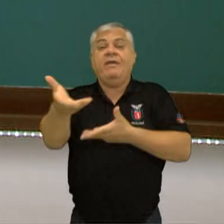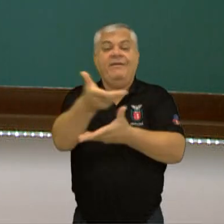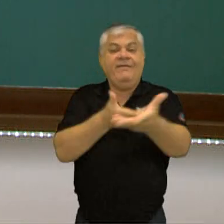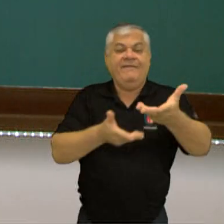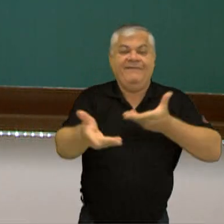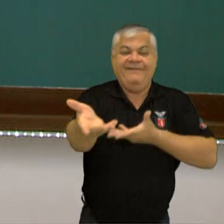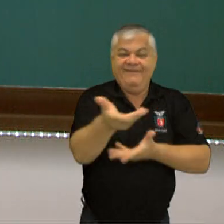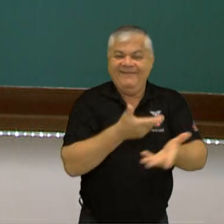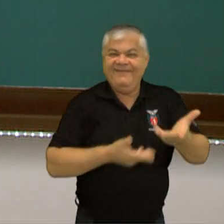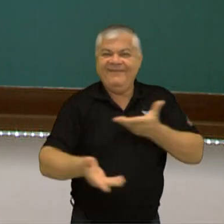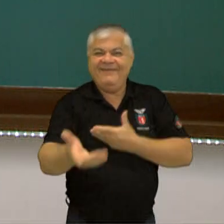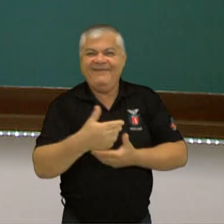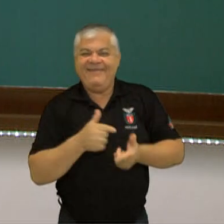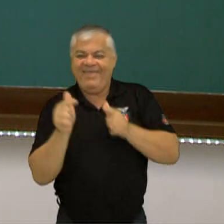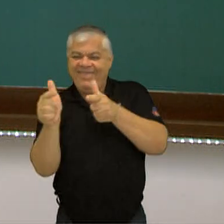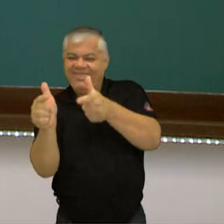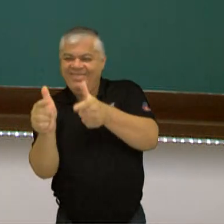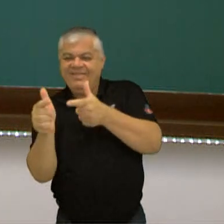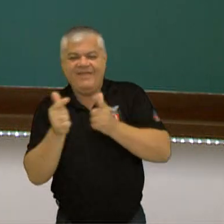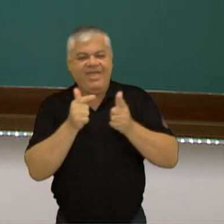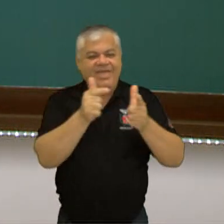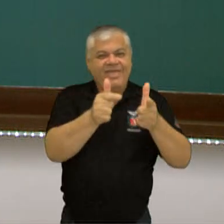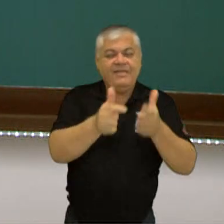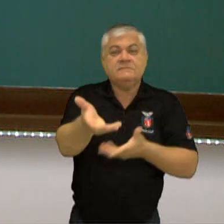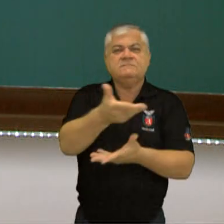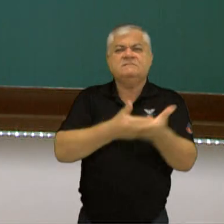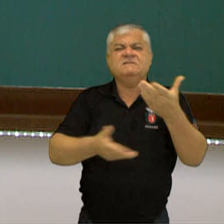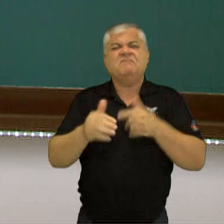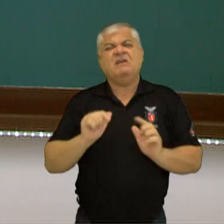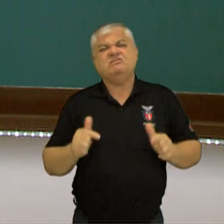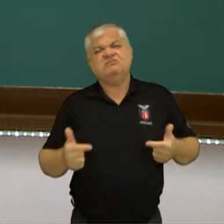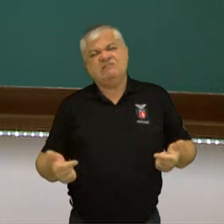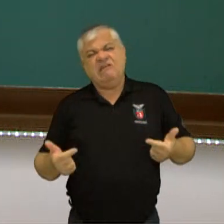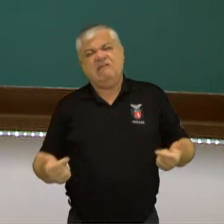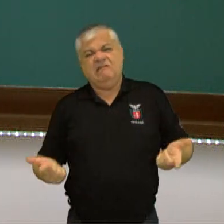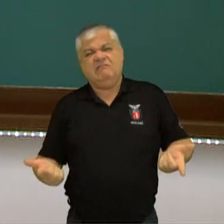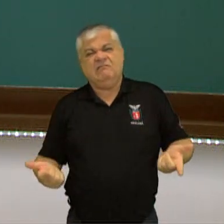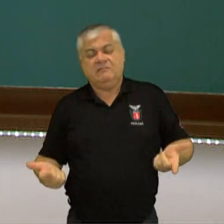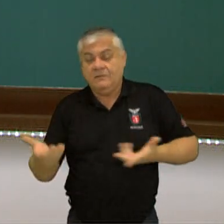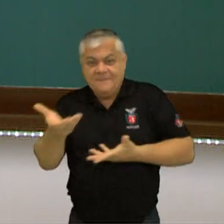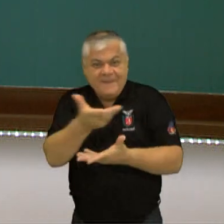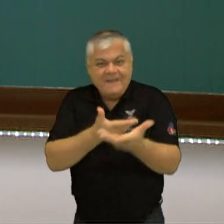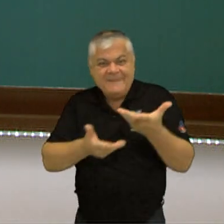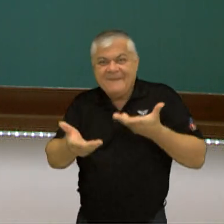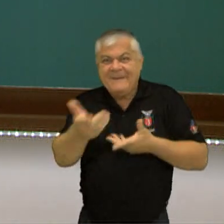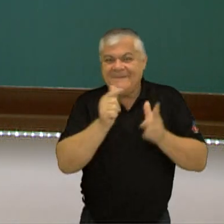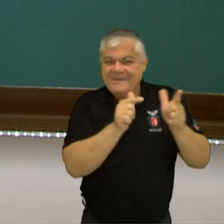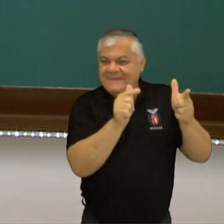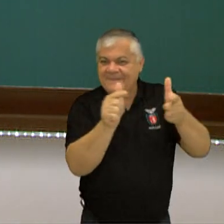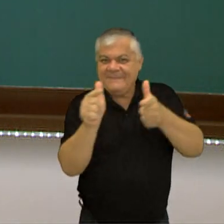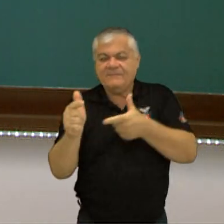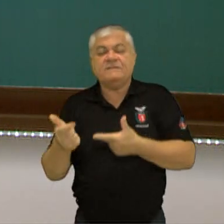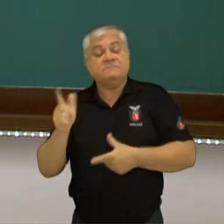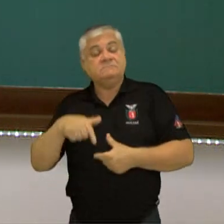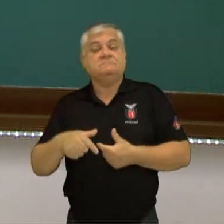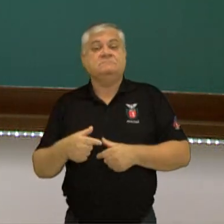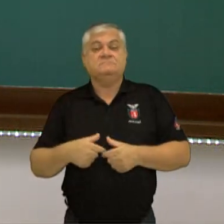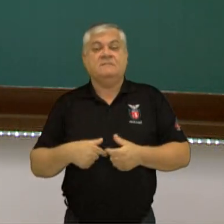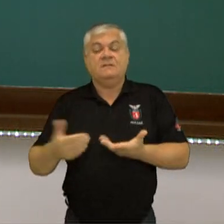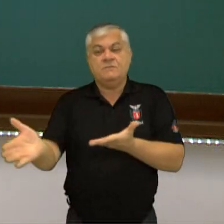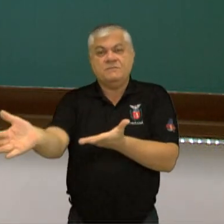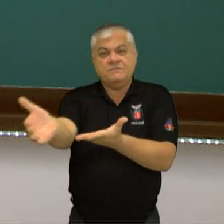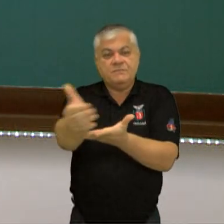plateia. Né? Senão o assunto fica muito chato e você não interage, aí eles não conseguiam o recurso para